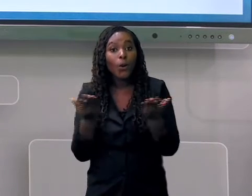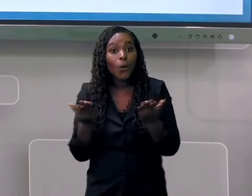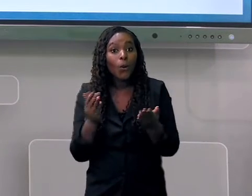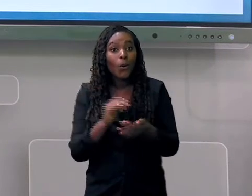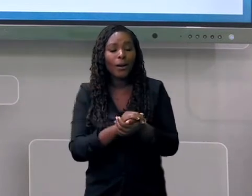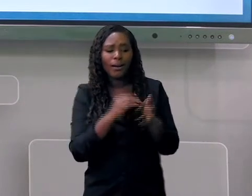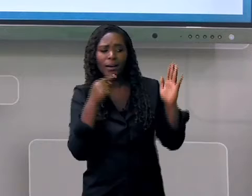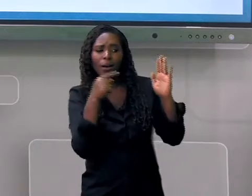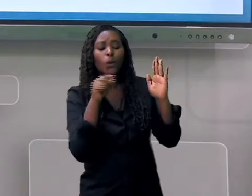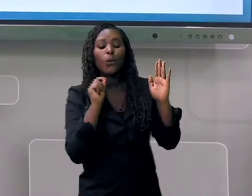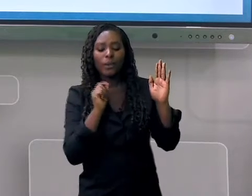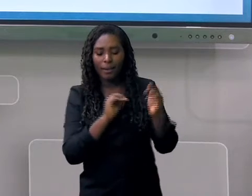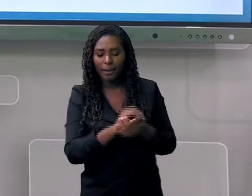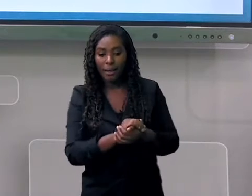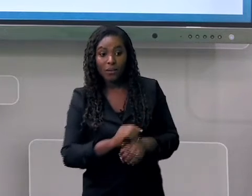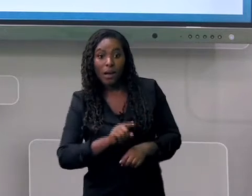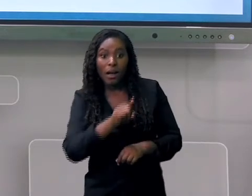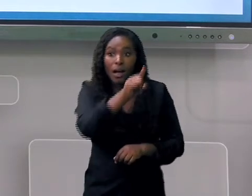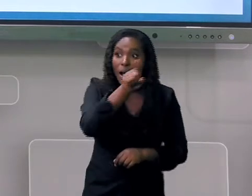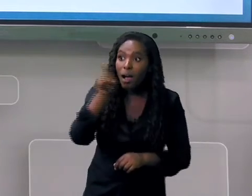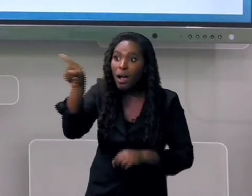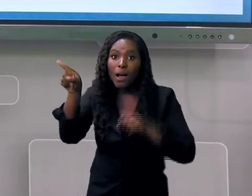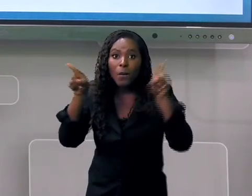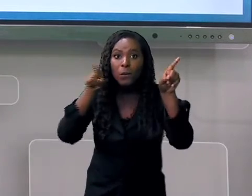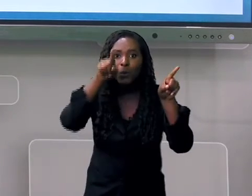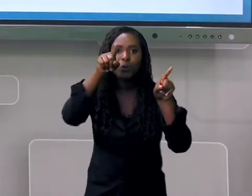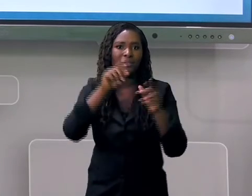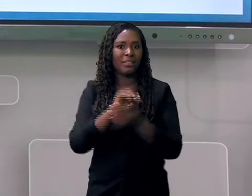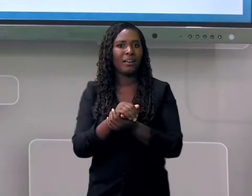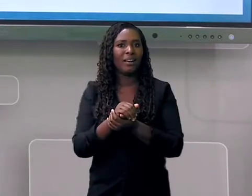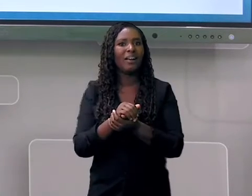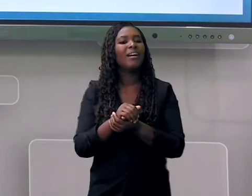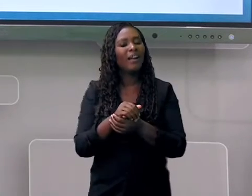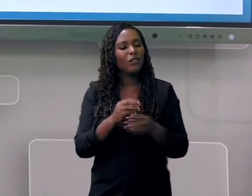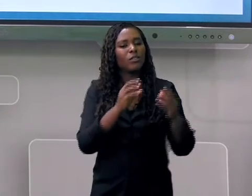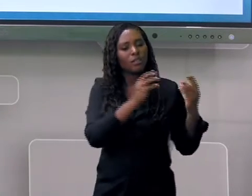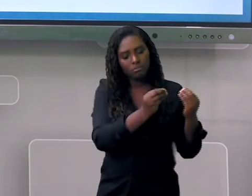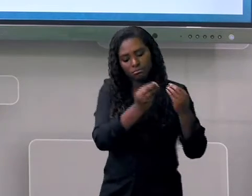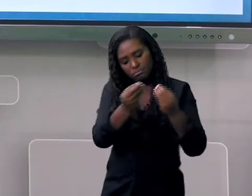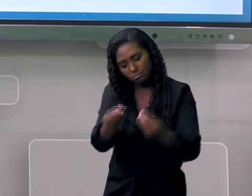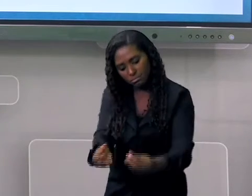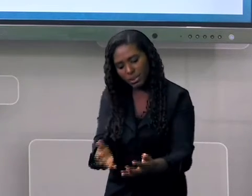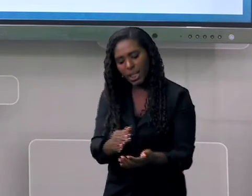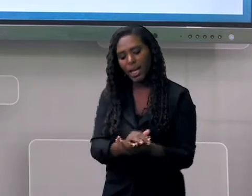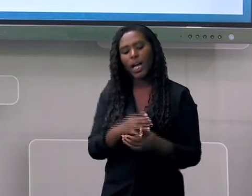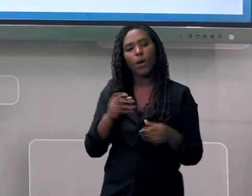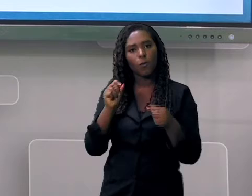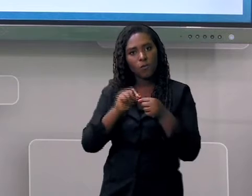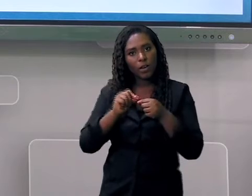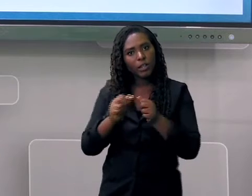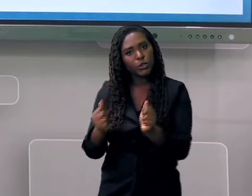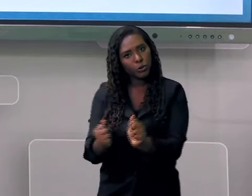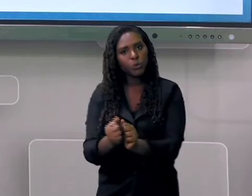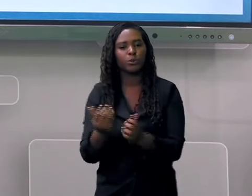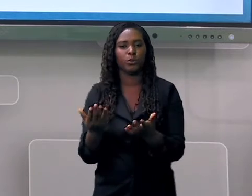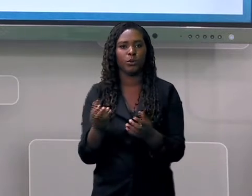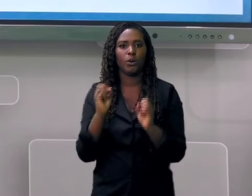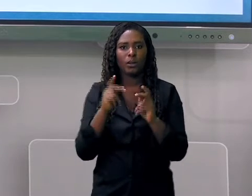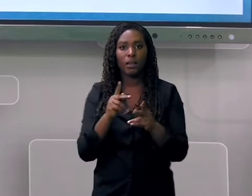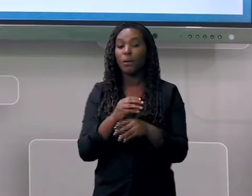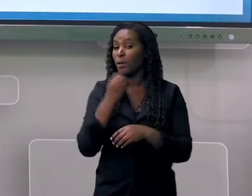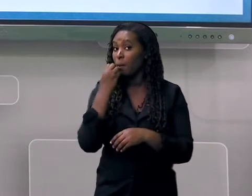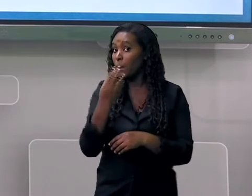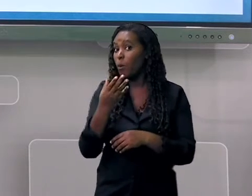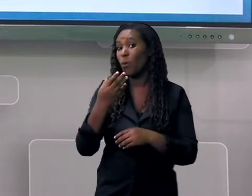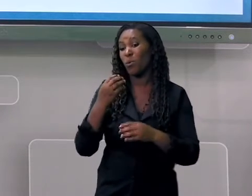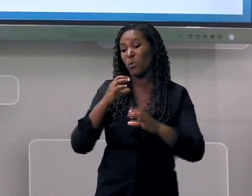a imagem e fazer algum sinal para mostrar o que quer é uma ferramenta muito boa para facilitar a